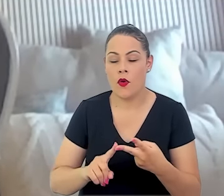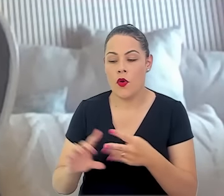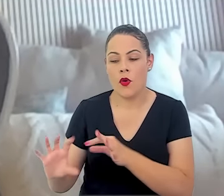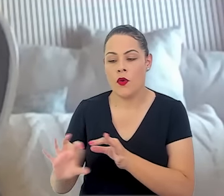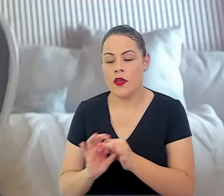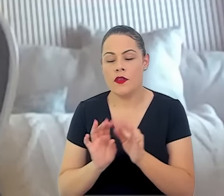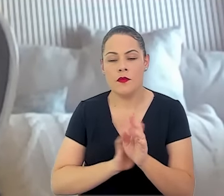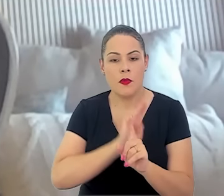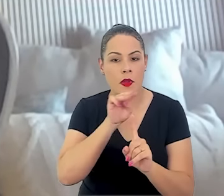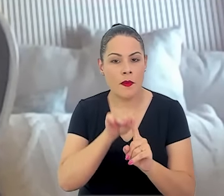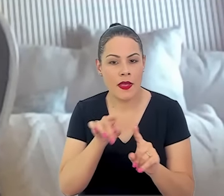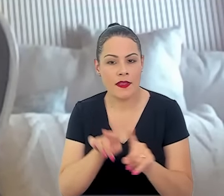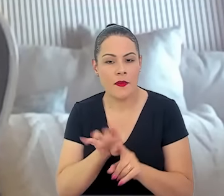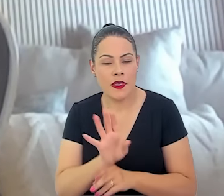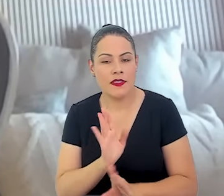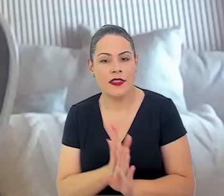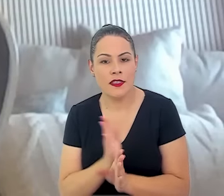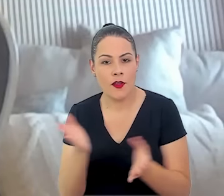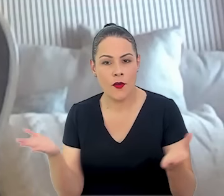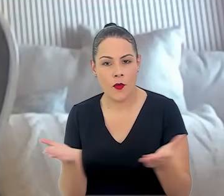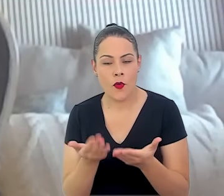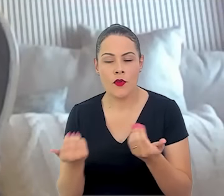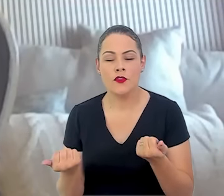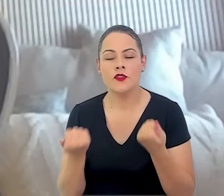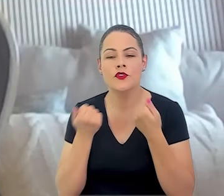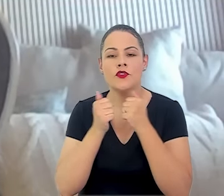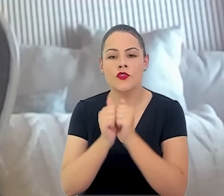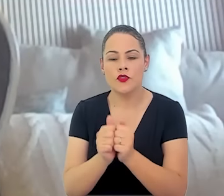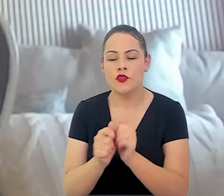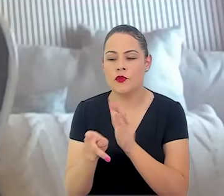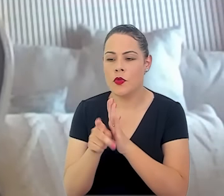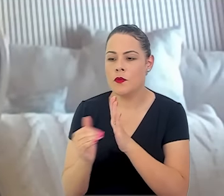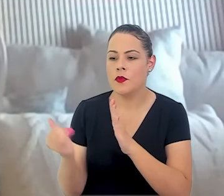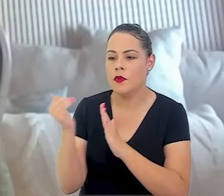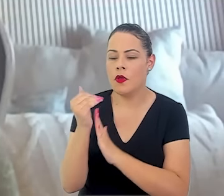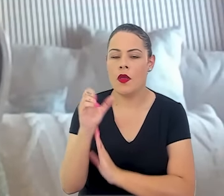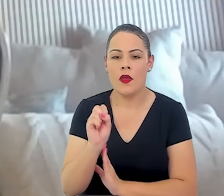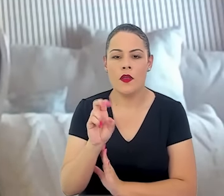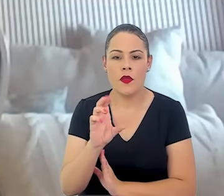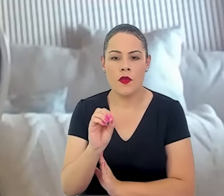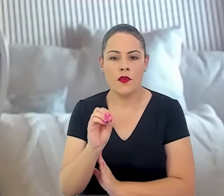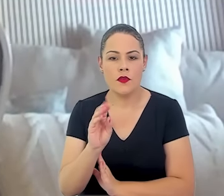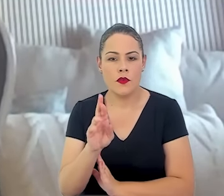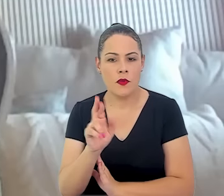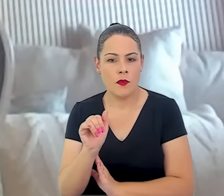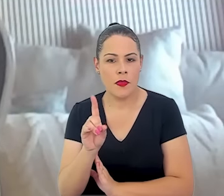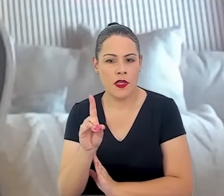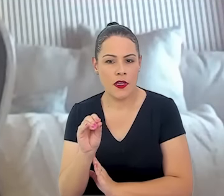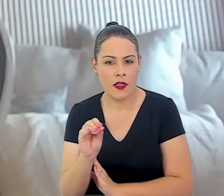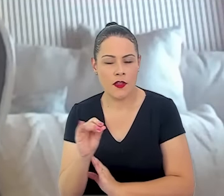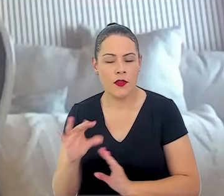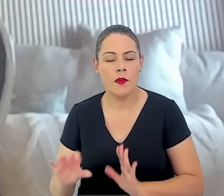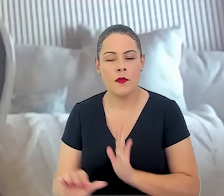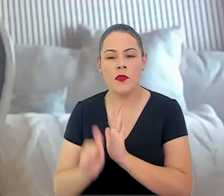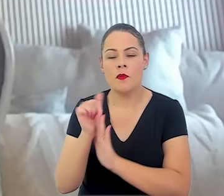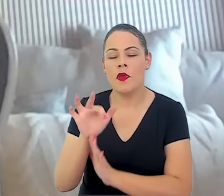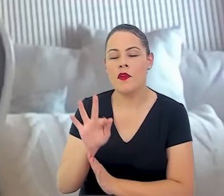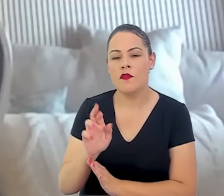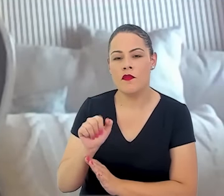meta. Inclusive, a gente foi junto com o Soberano, né, a primeira emissão, o primeiro